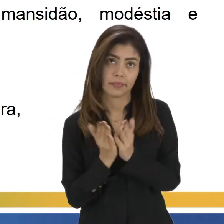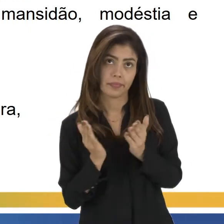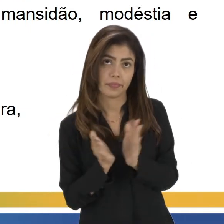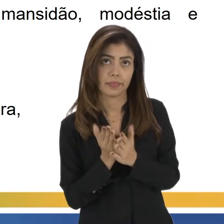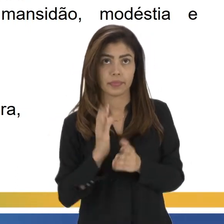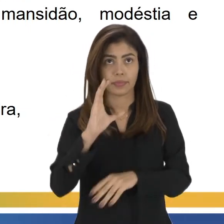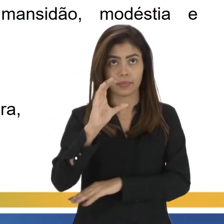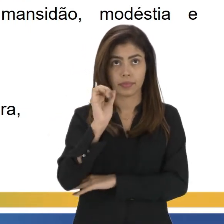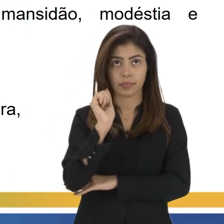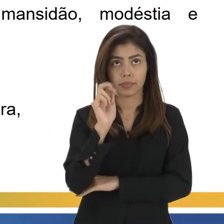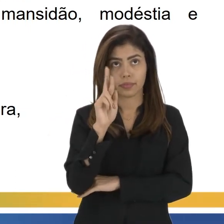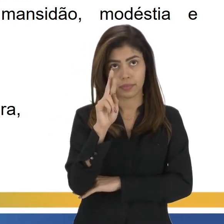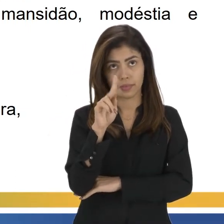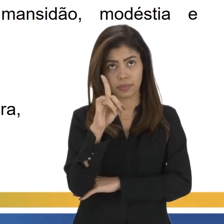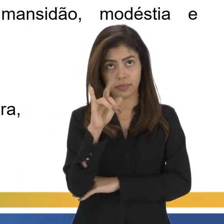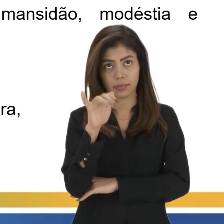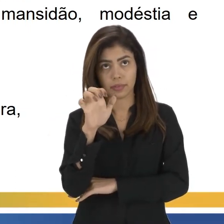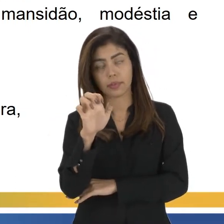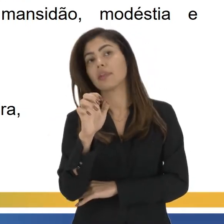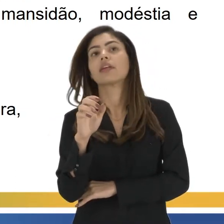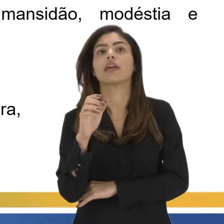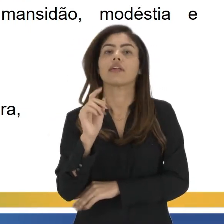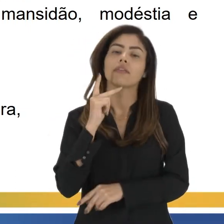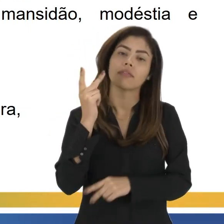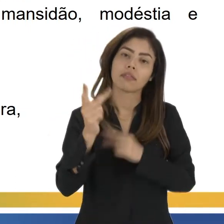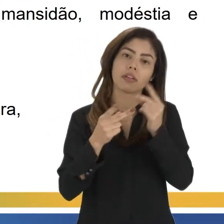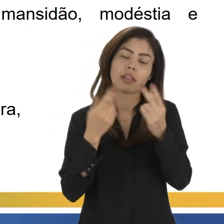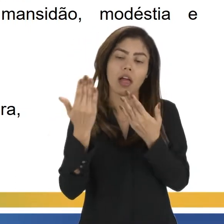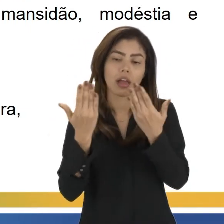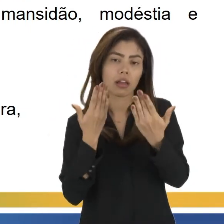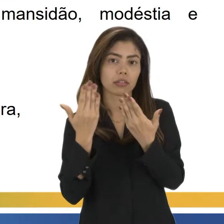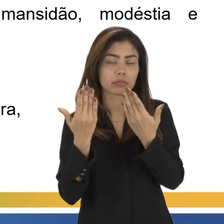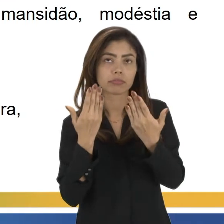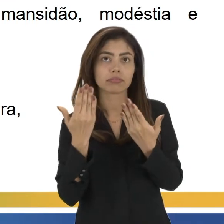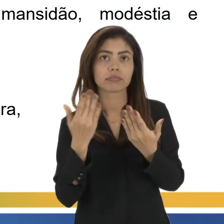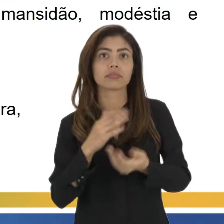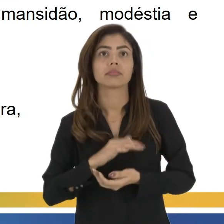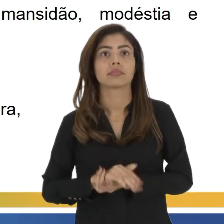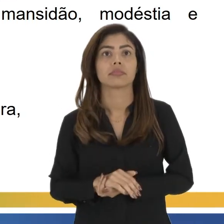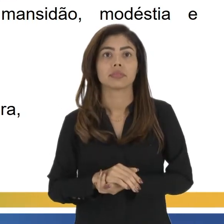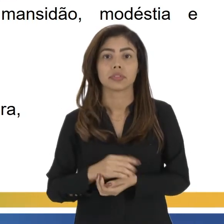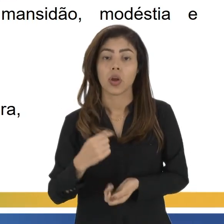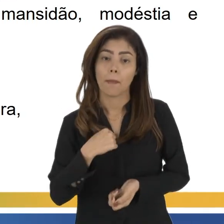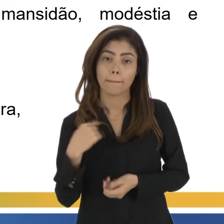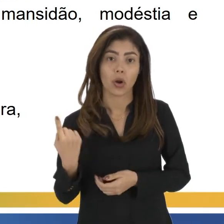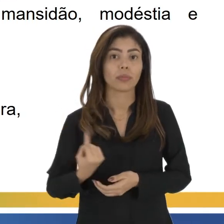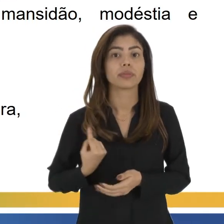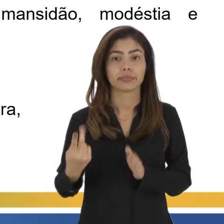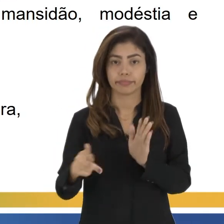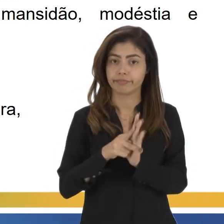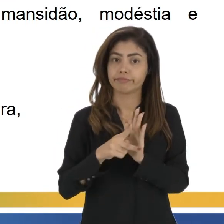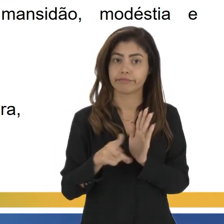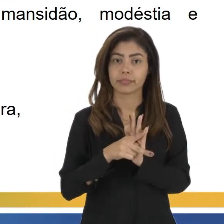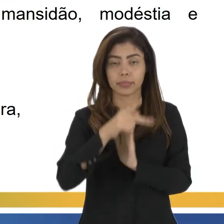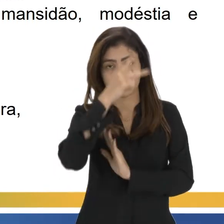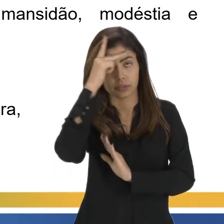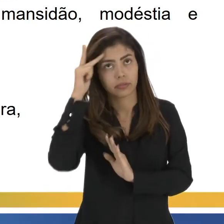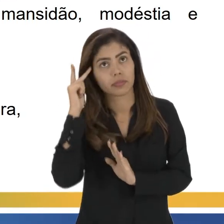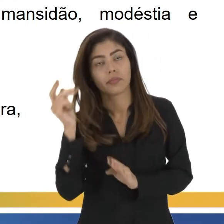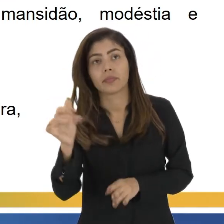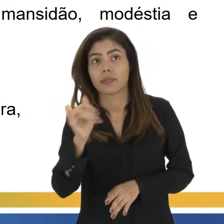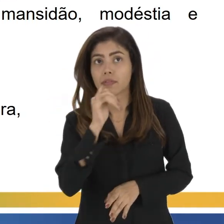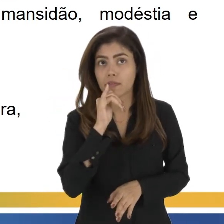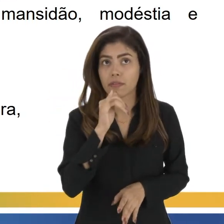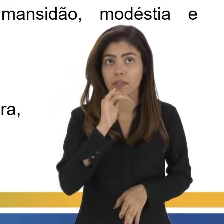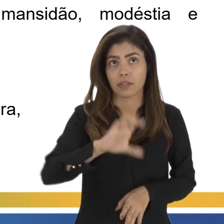as virtudes cardeais, que diz a relação consigo mesmo. Por exemplo, nós